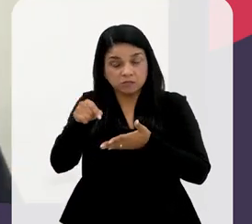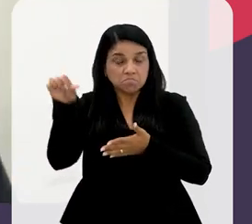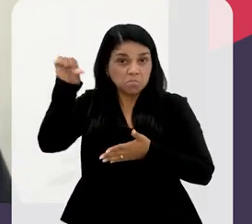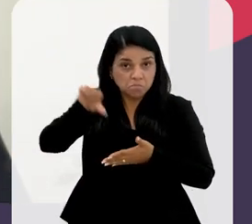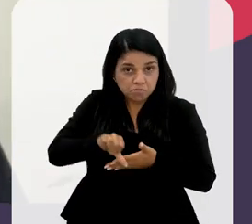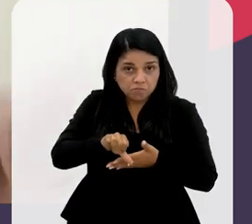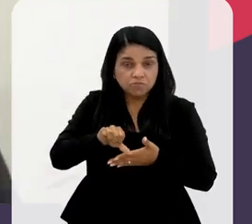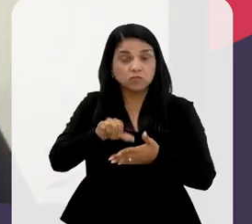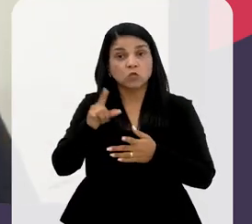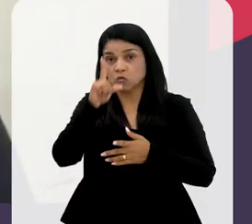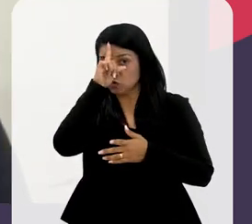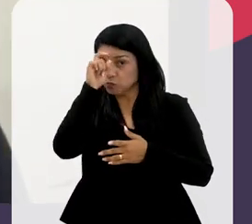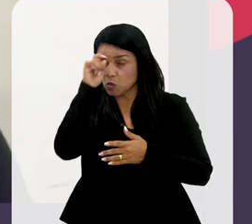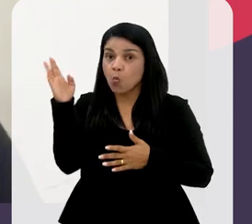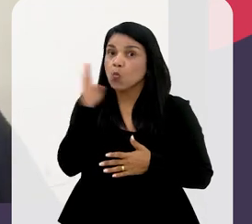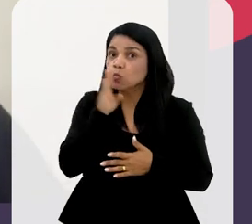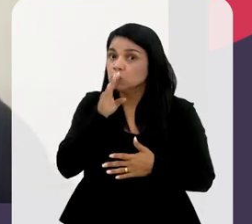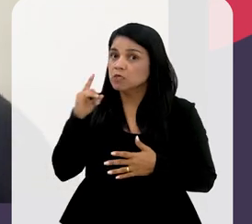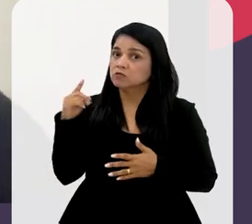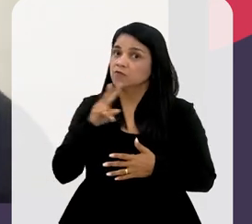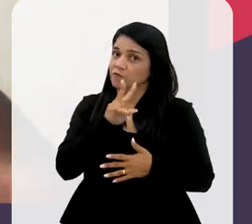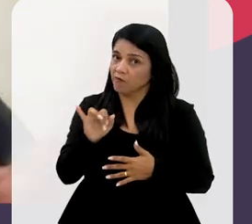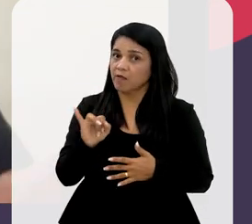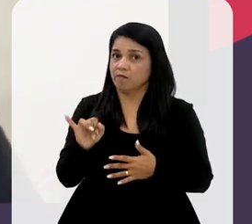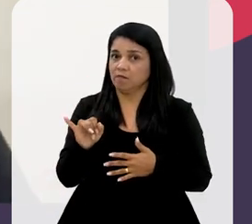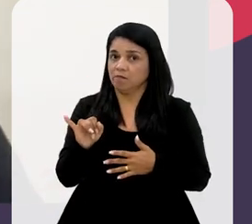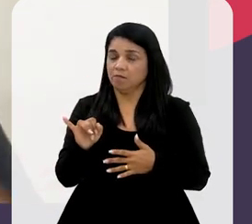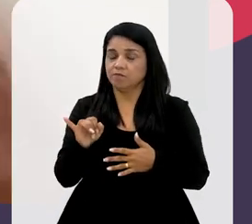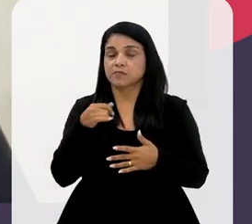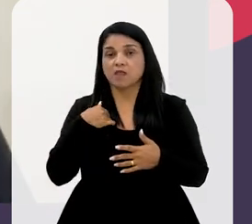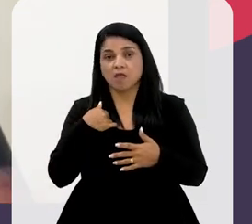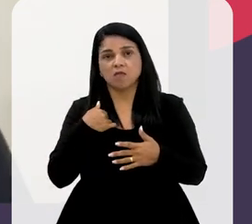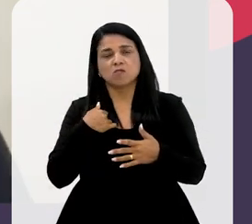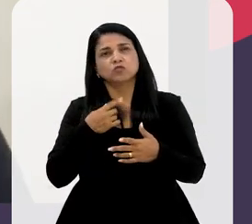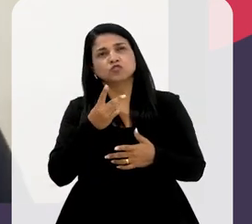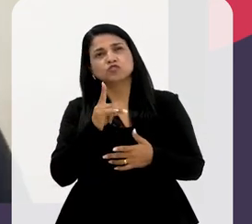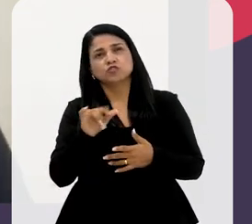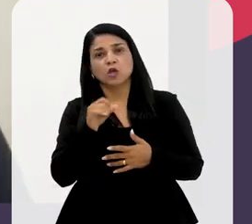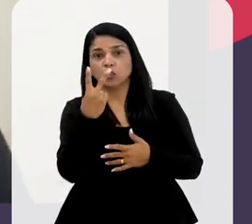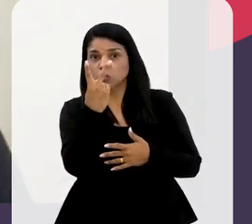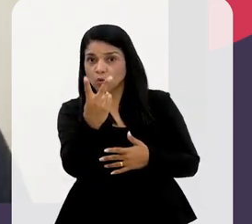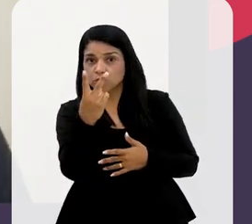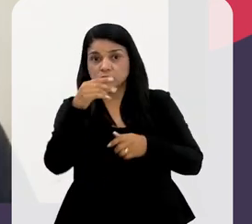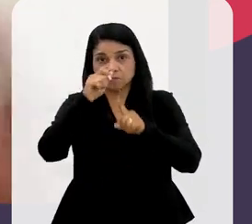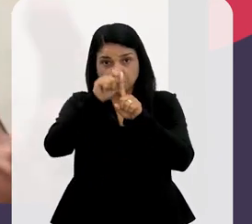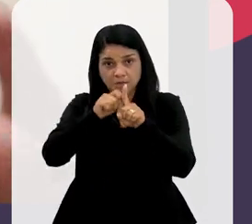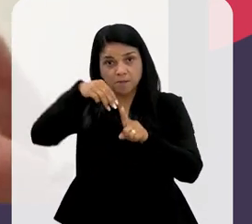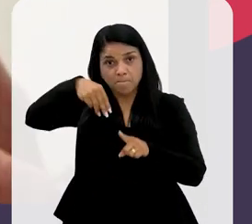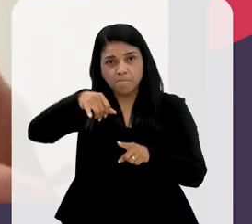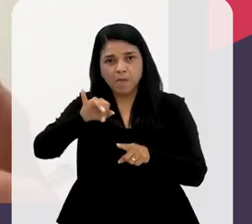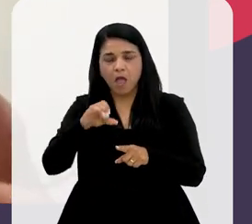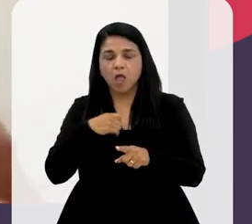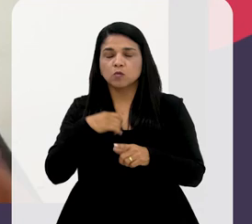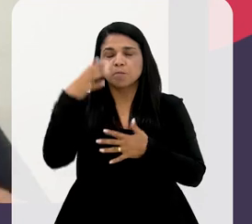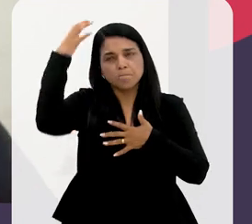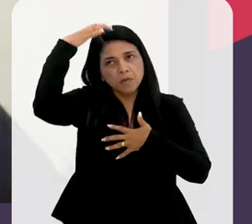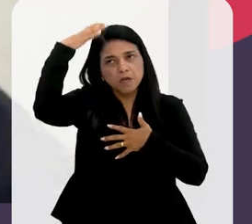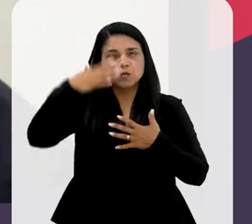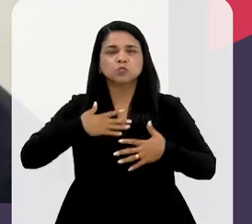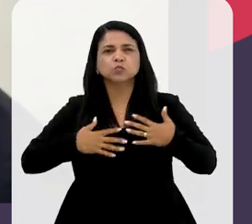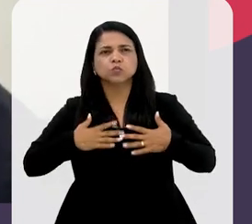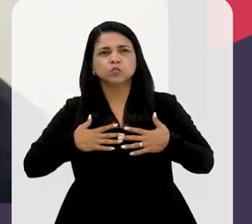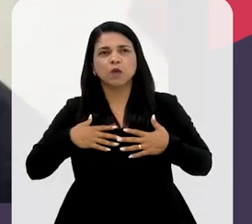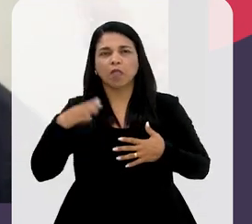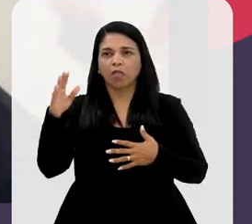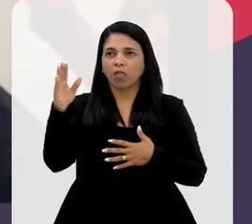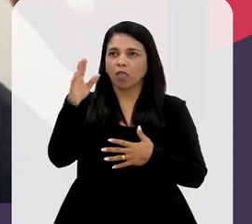piorar, vai para o hospital urgente. E aí foi isso que eu fiz. Aí no dia 2 de maio, eu estava tomando banho, parece que eu ia